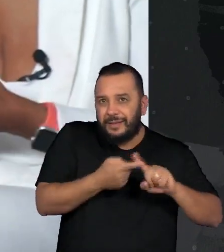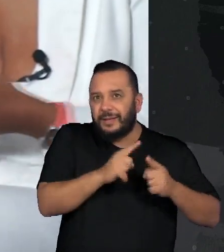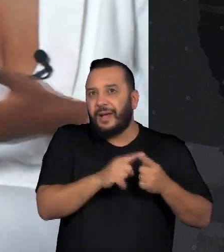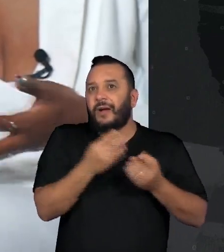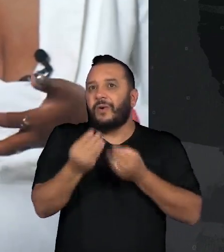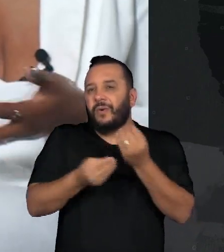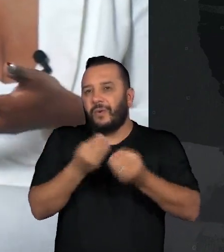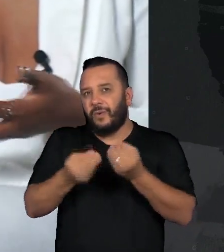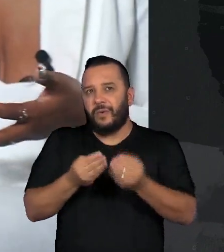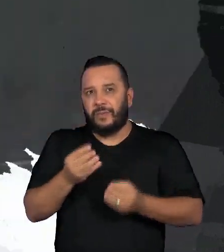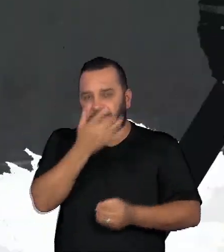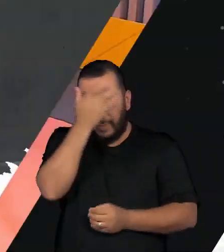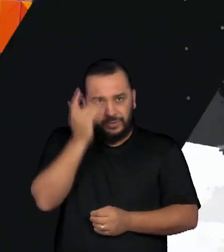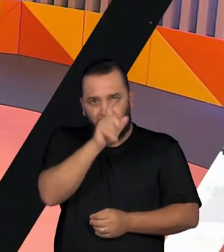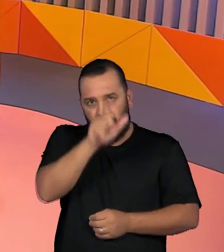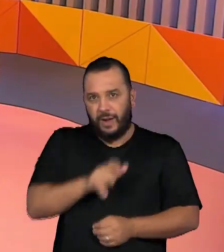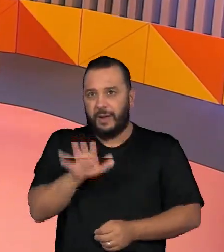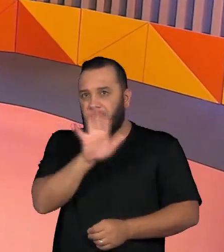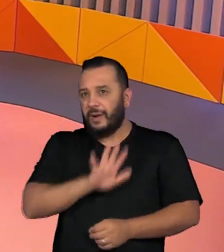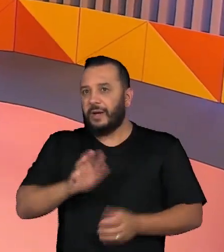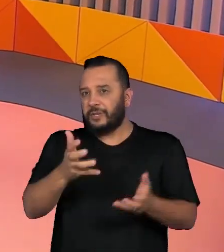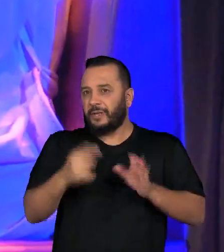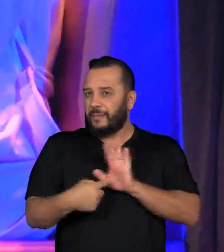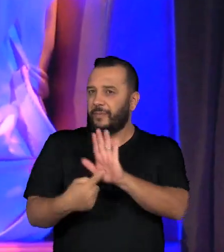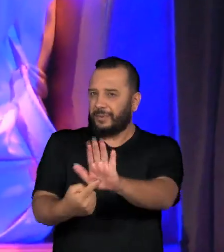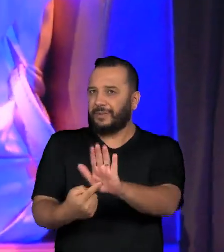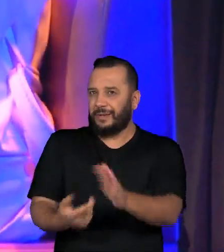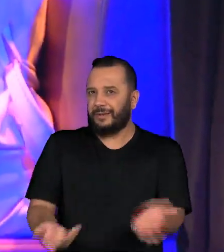a imagem que ela quer passar.